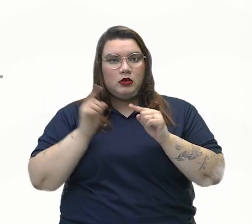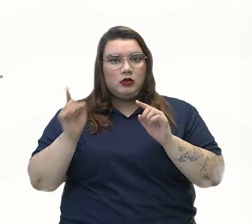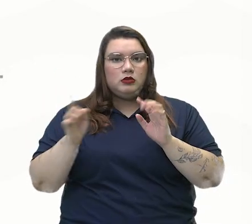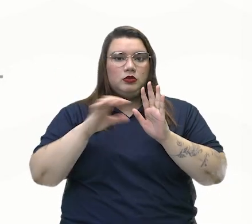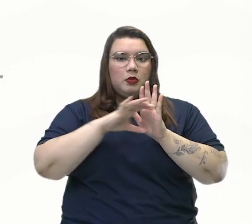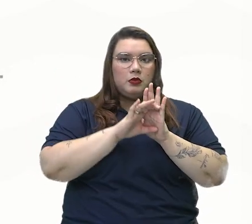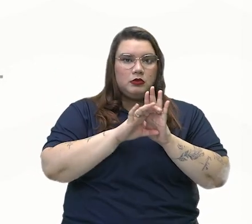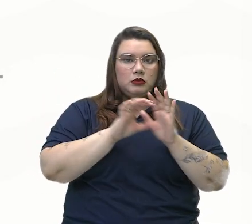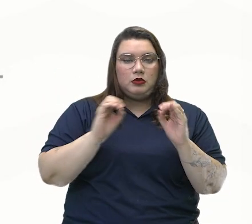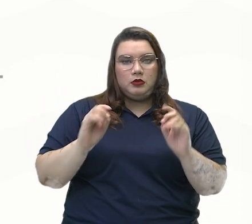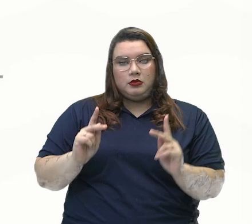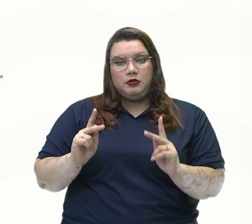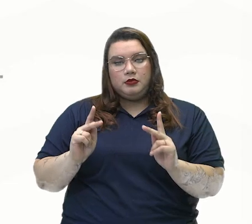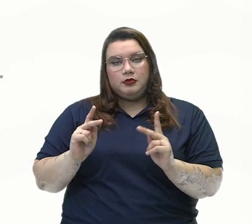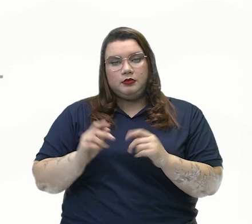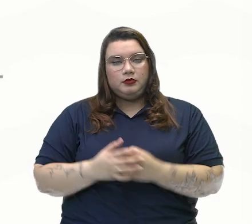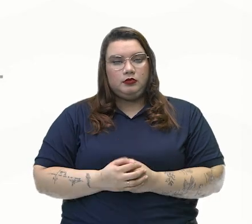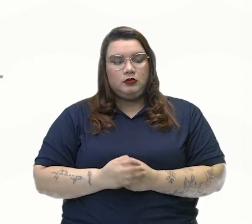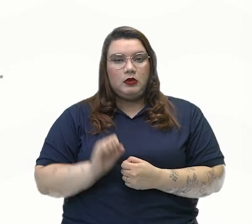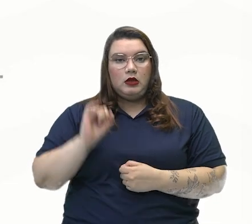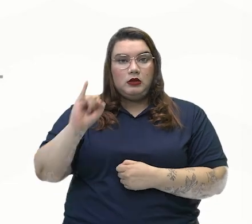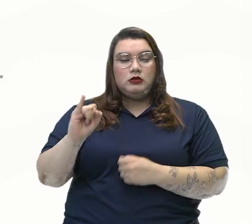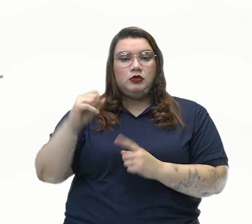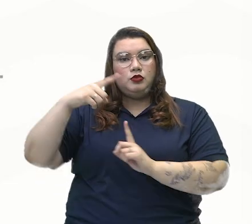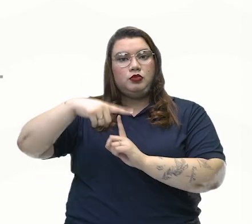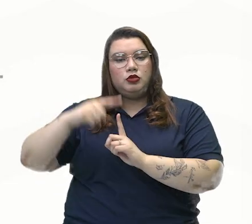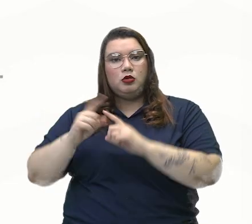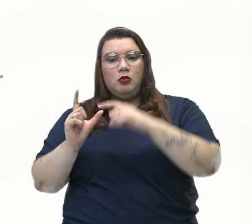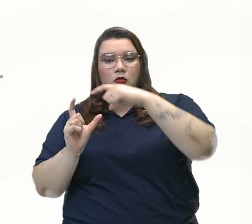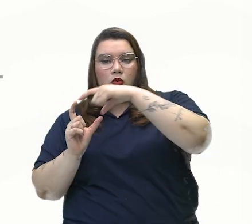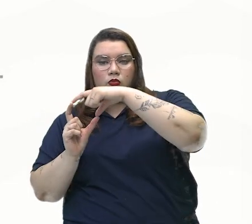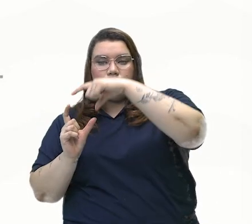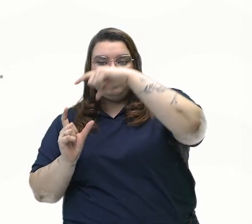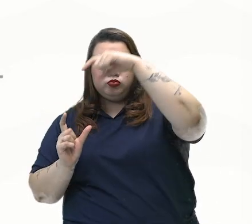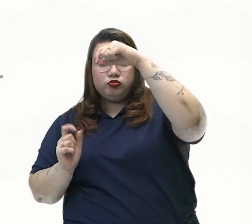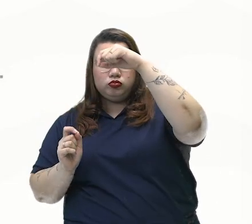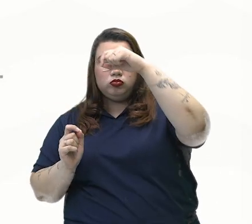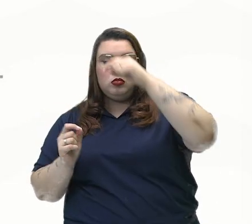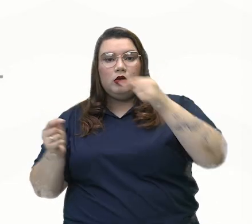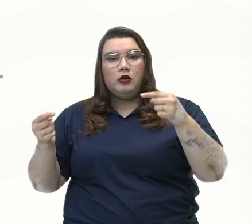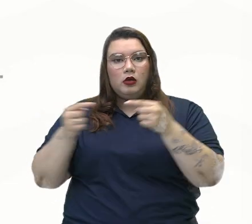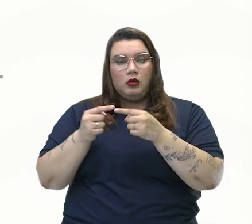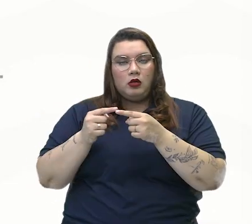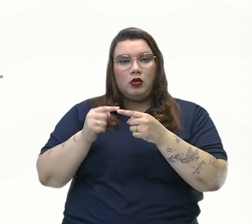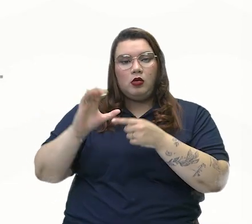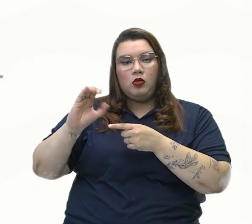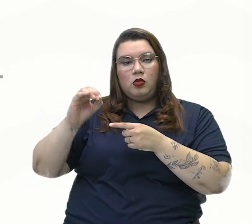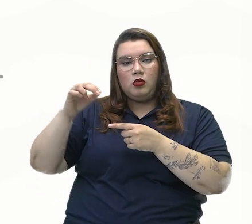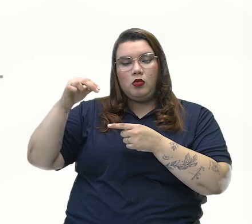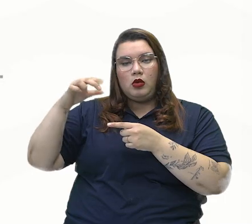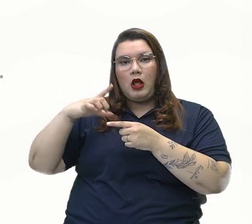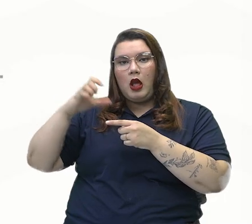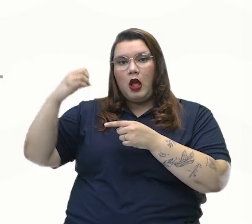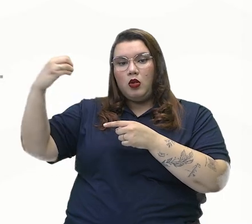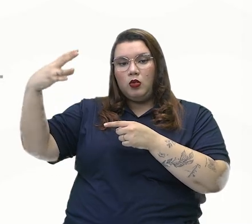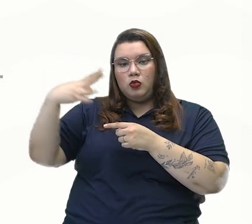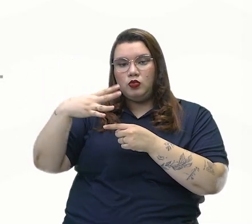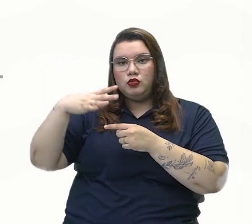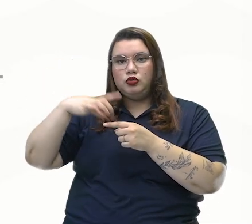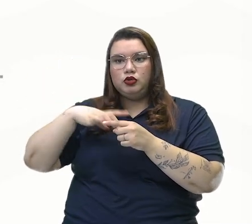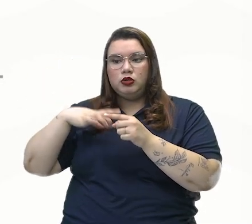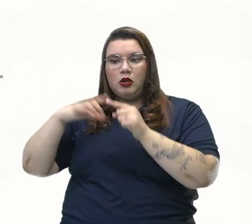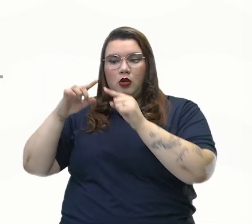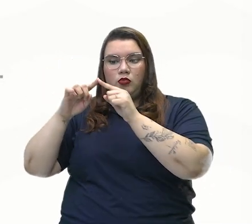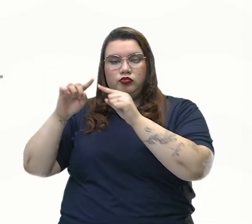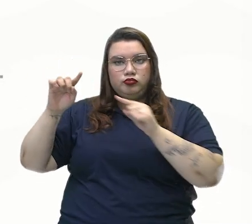esse conceito. Lentes que são convexas são convergentes. Lentes que são